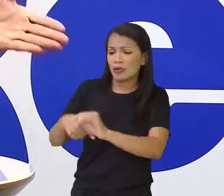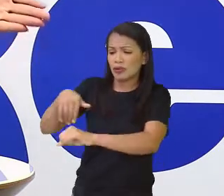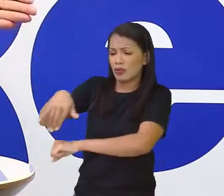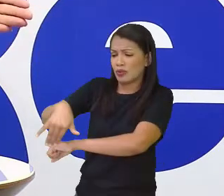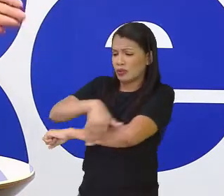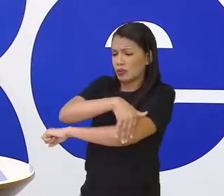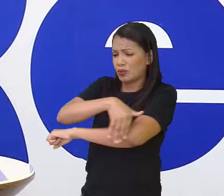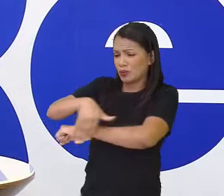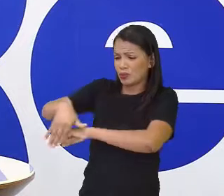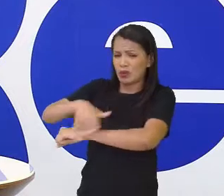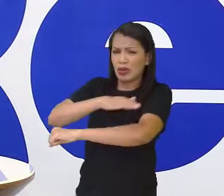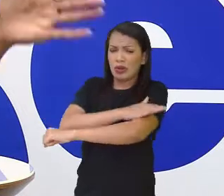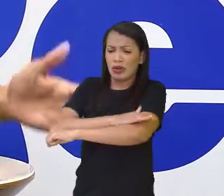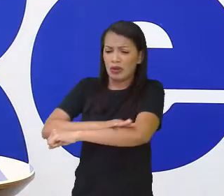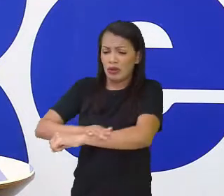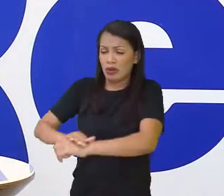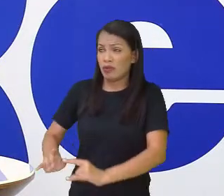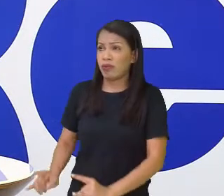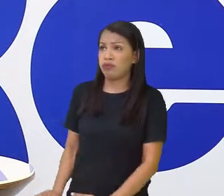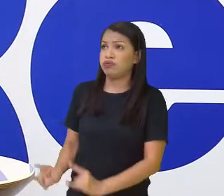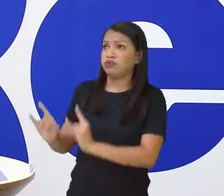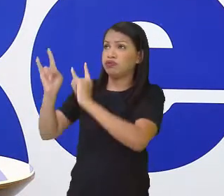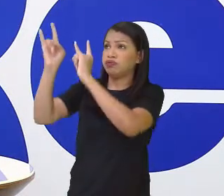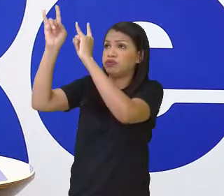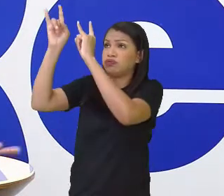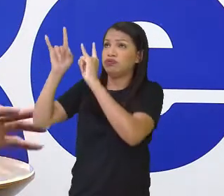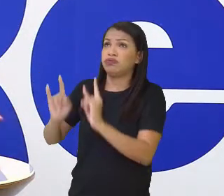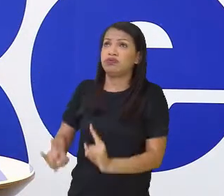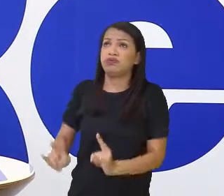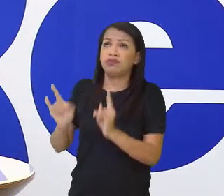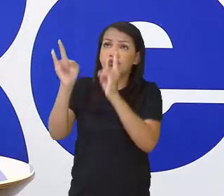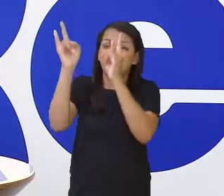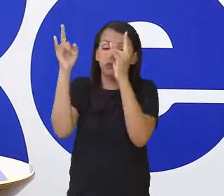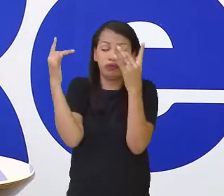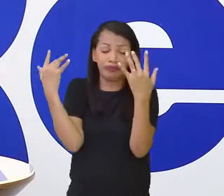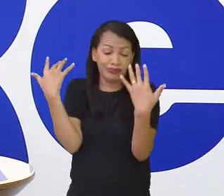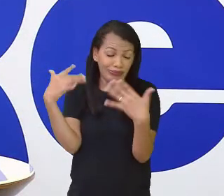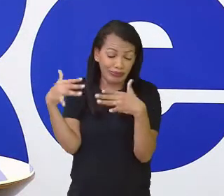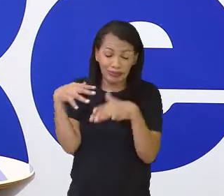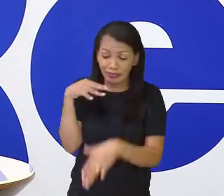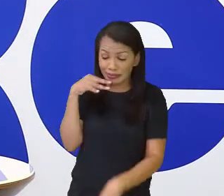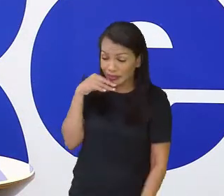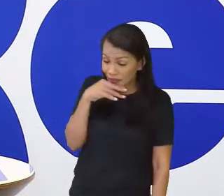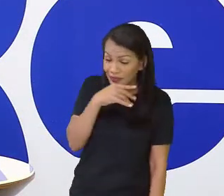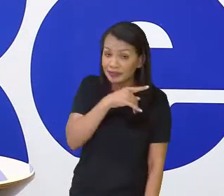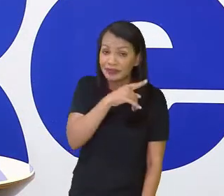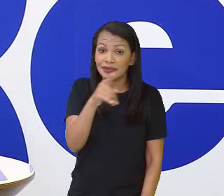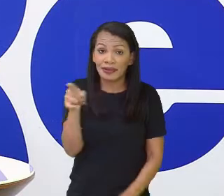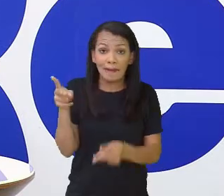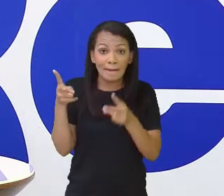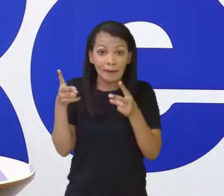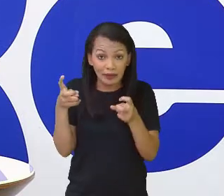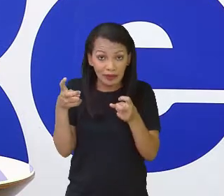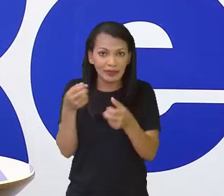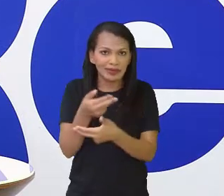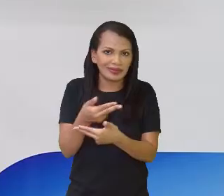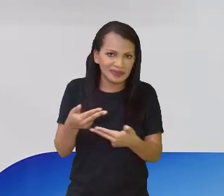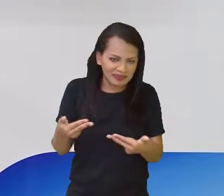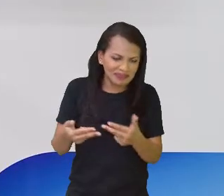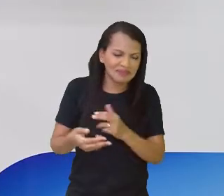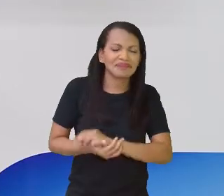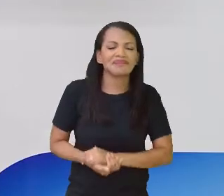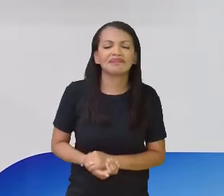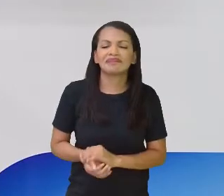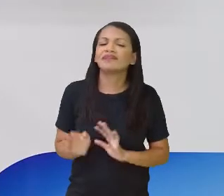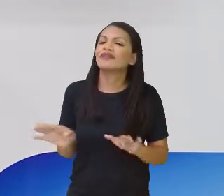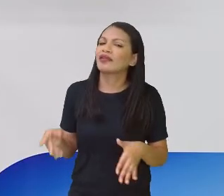cheias de asfaltos e prédios aí, né, minha gente? Exato. Então a gente já vê, vocês já estão percebendo aí essas coisas. As diferenças que